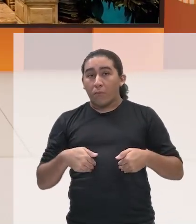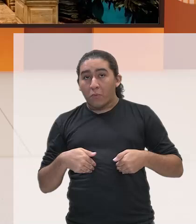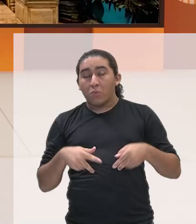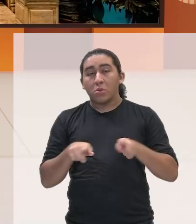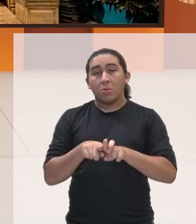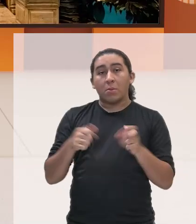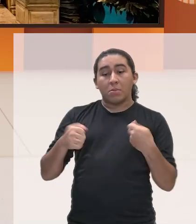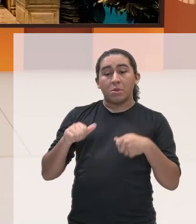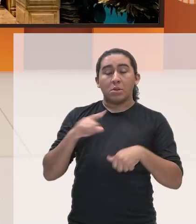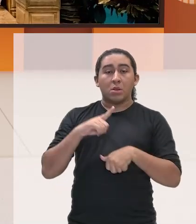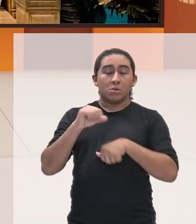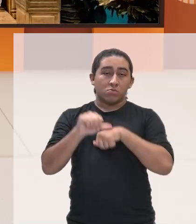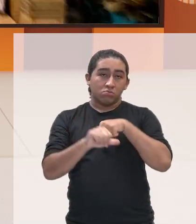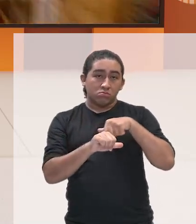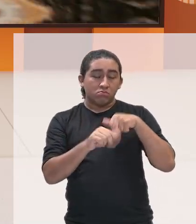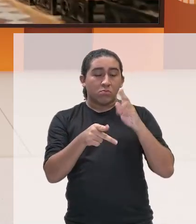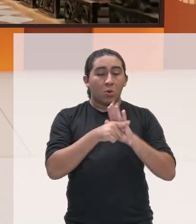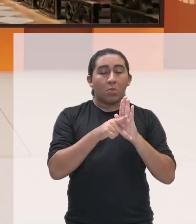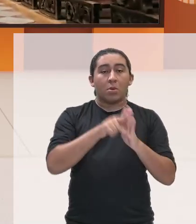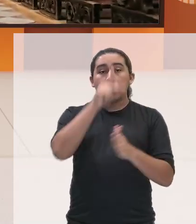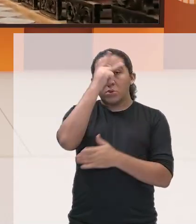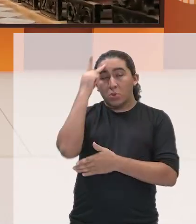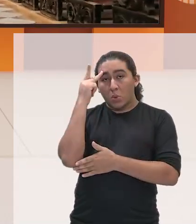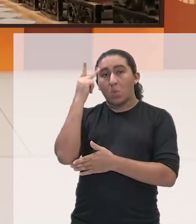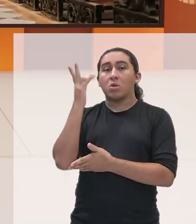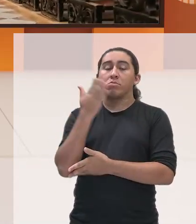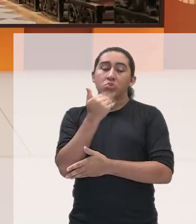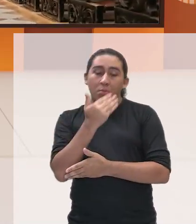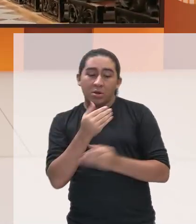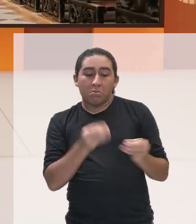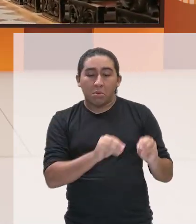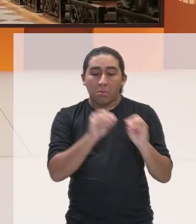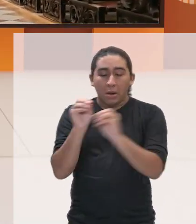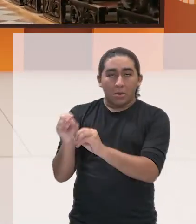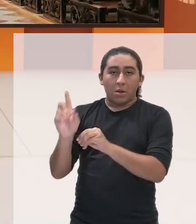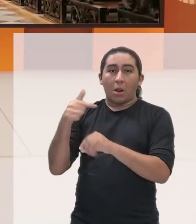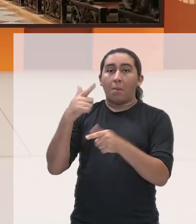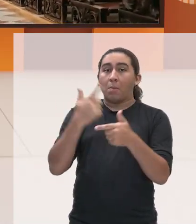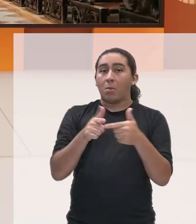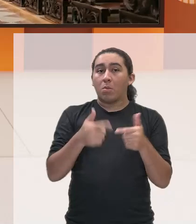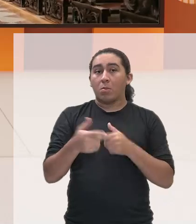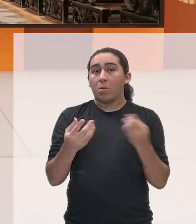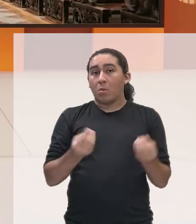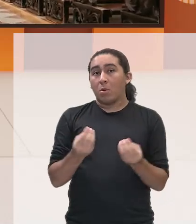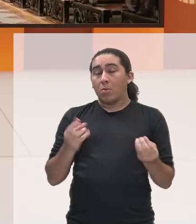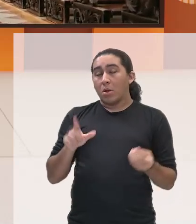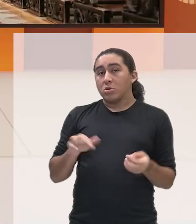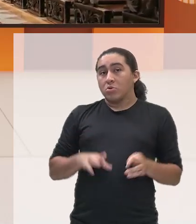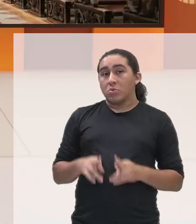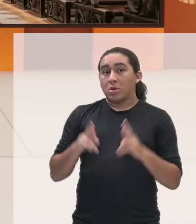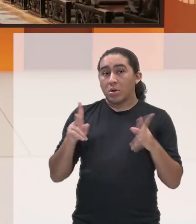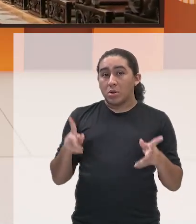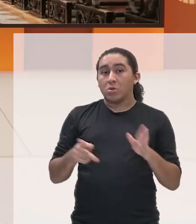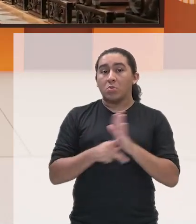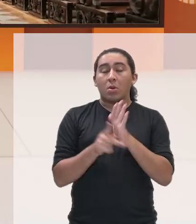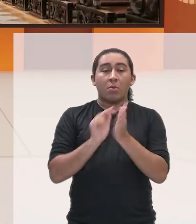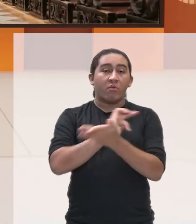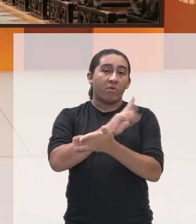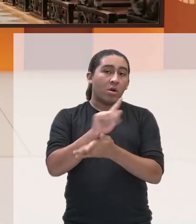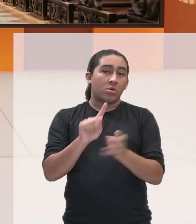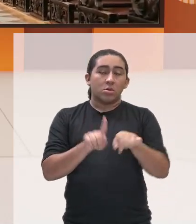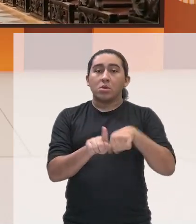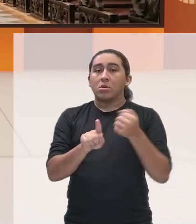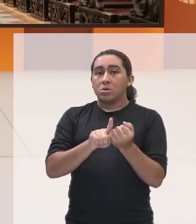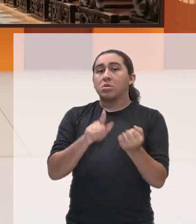necessidade de transportar pessoas e alimentos são problemas solucionados diferentemente por diferentes